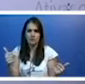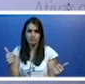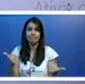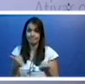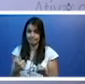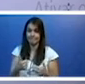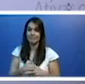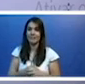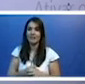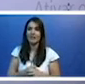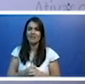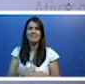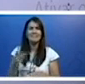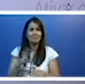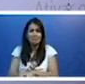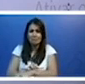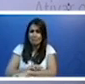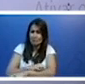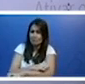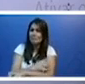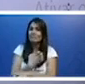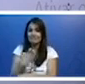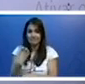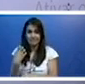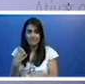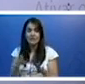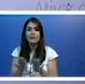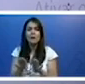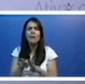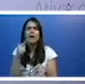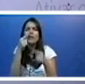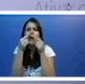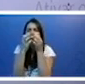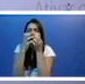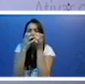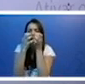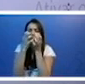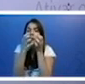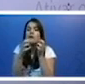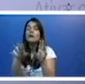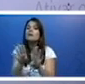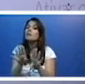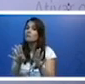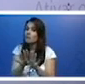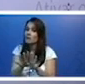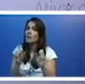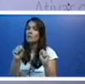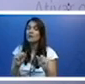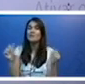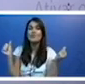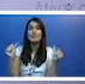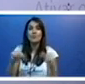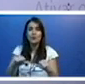extremamente irritantes e corrosivos às mucosas e também podem causar danos severos se eles